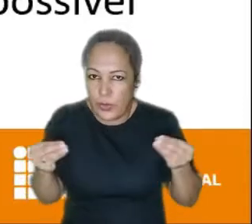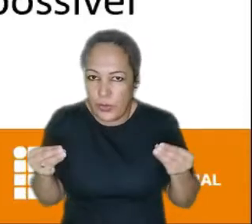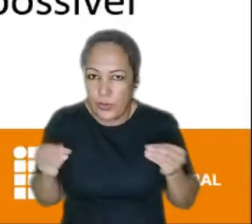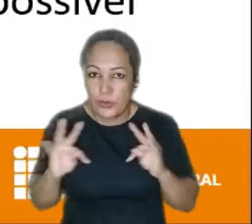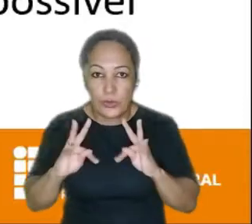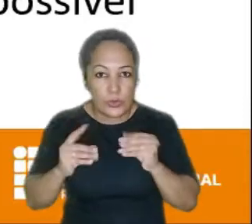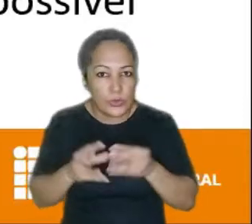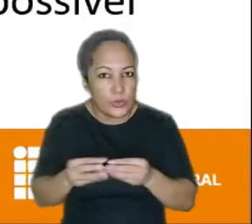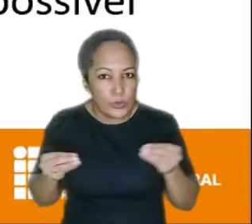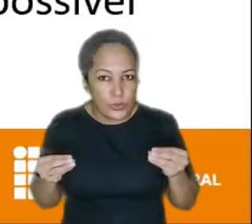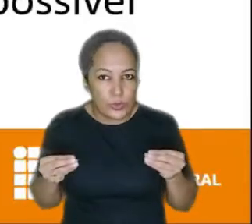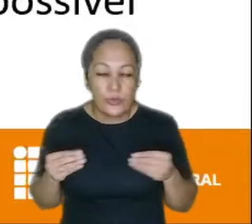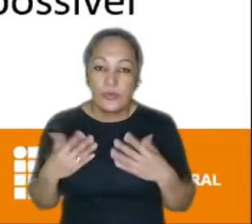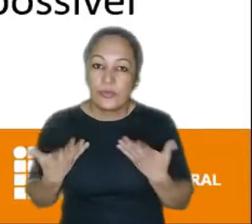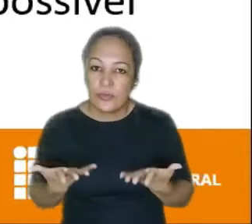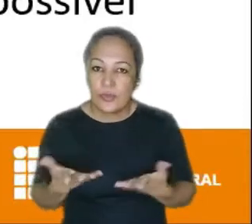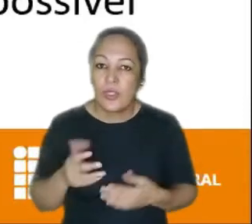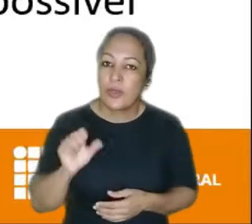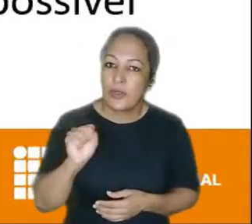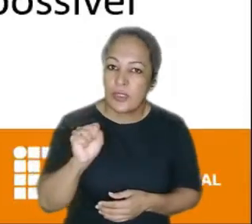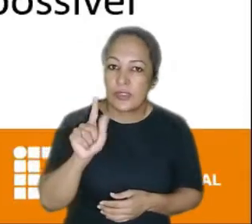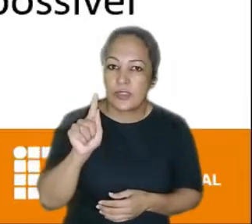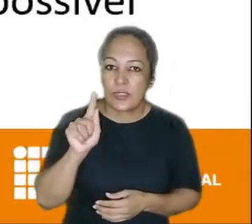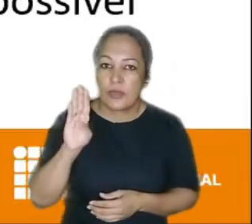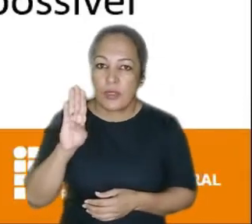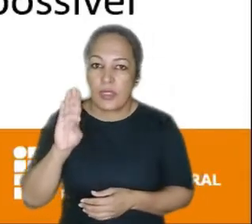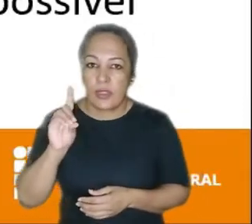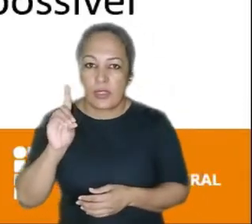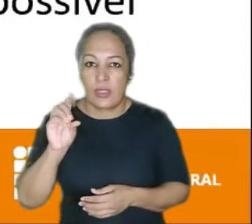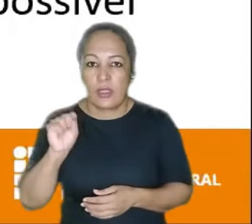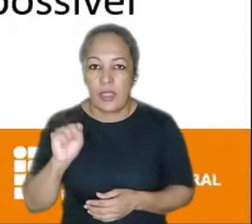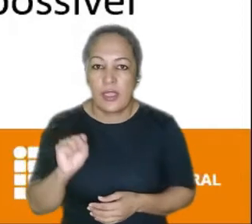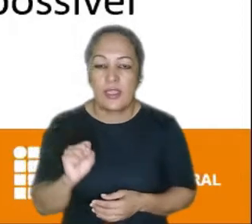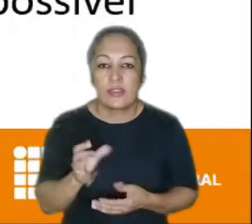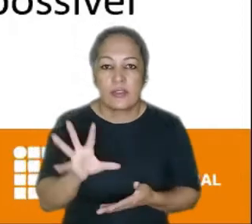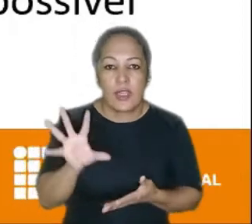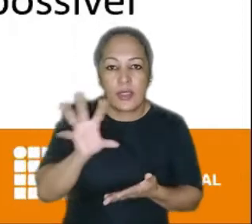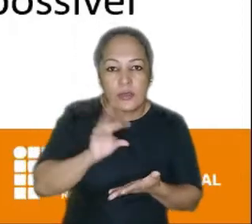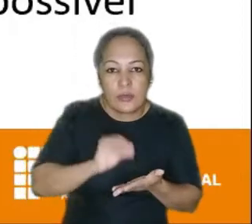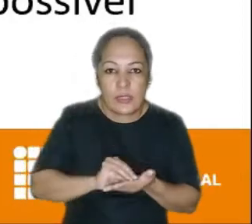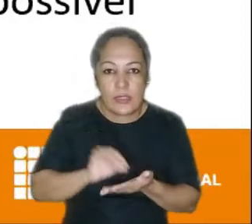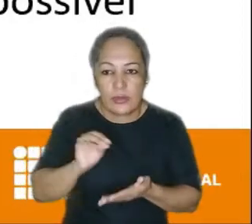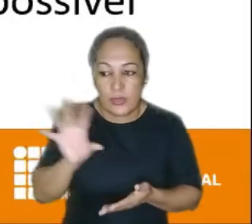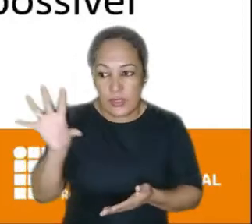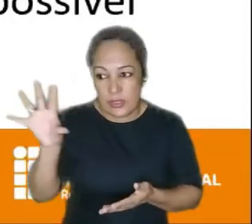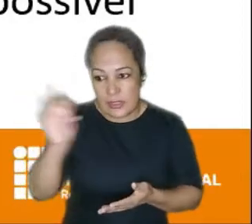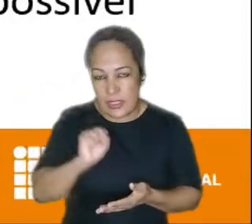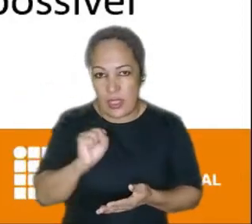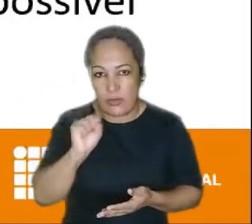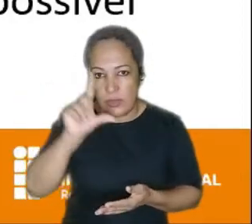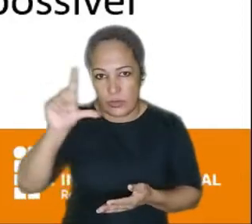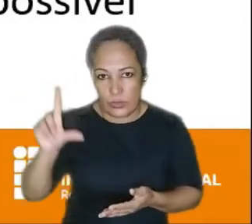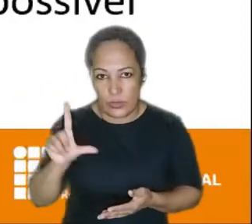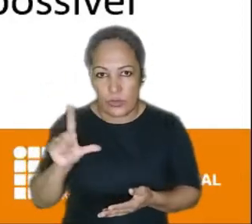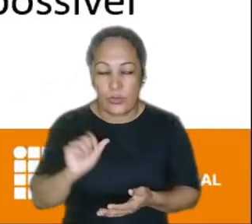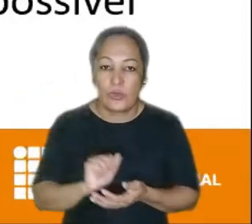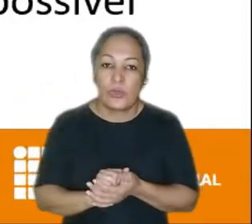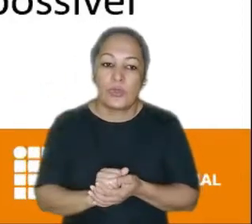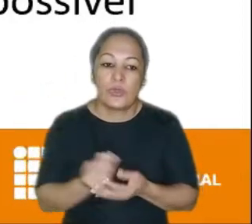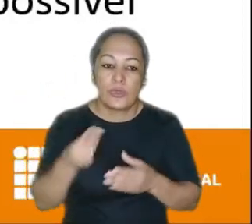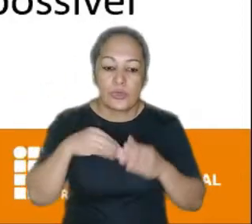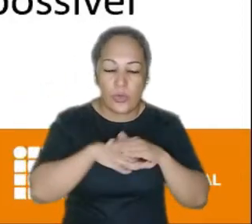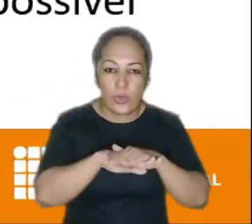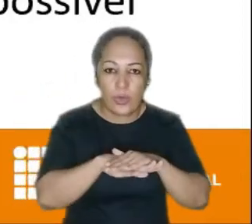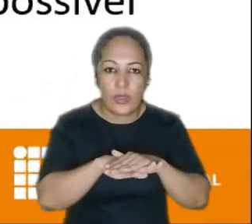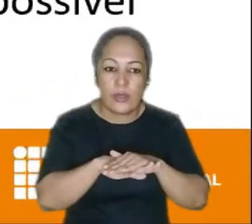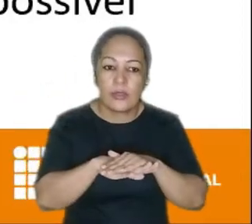Então, o SGBD é que faz o backup. Backup é salvar os dados em outro lugar, por exemplo. Seria uma